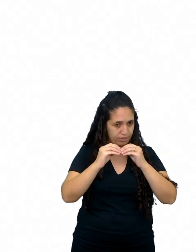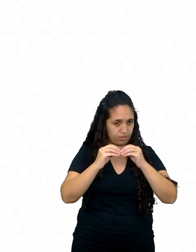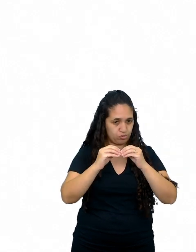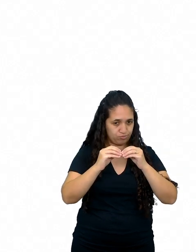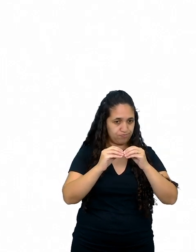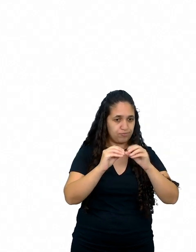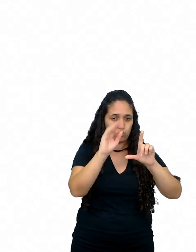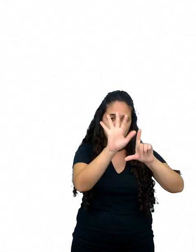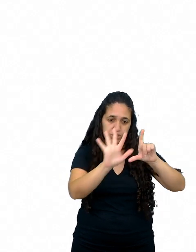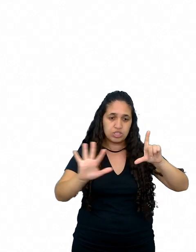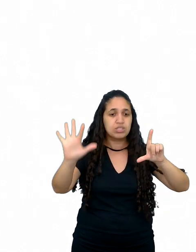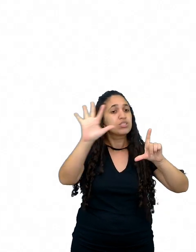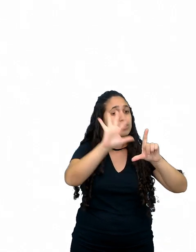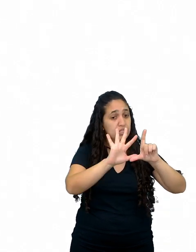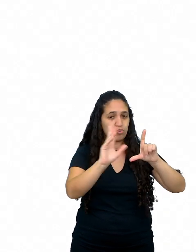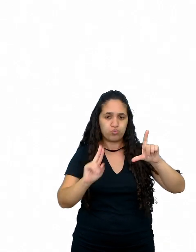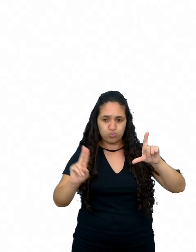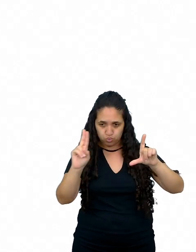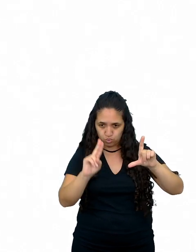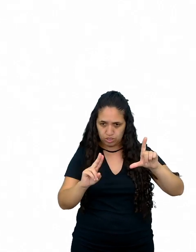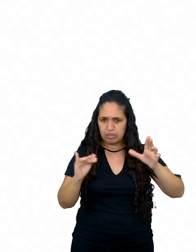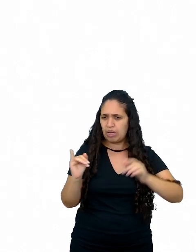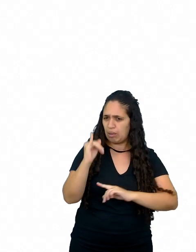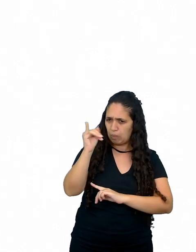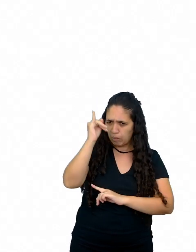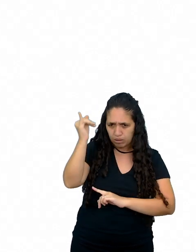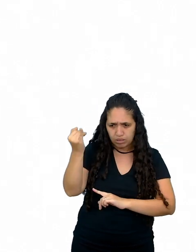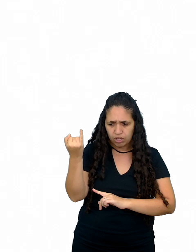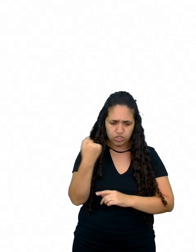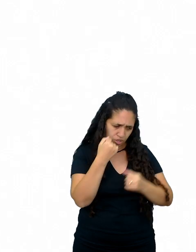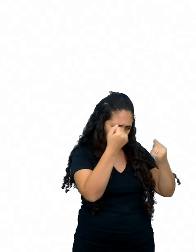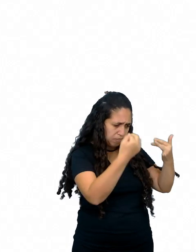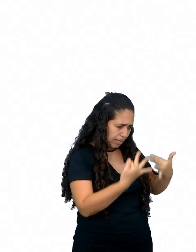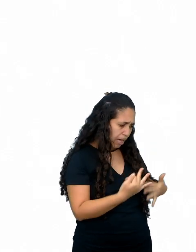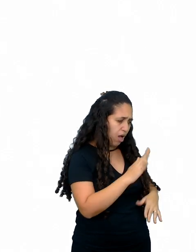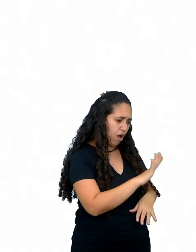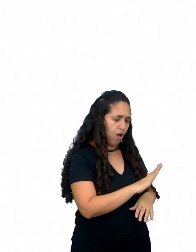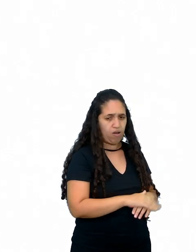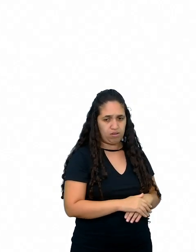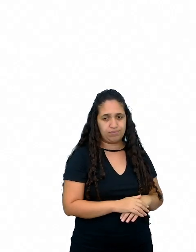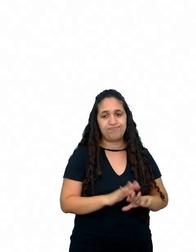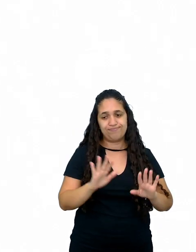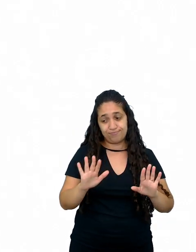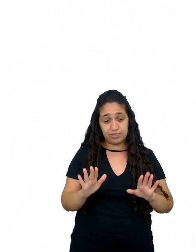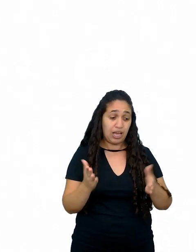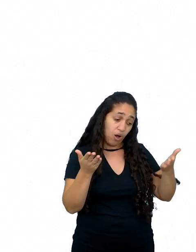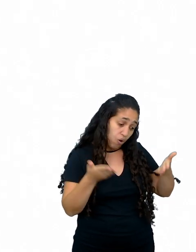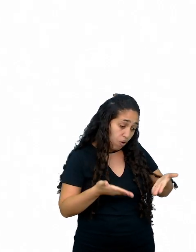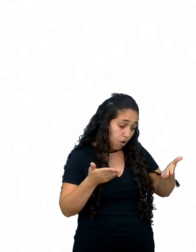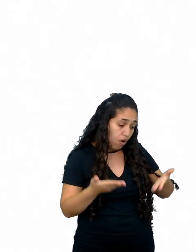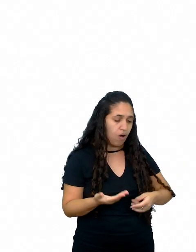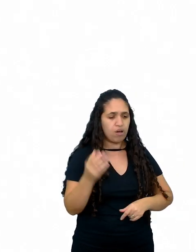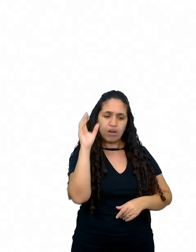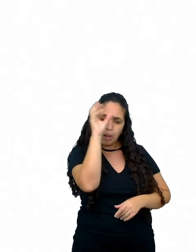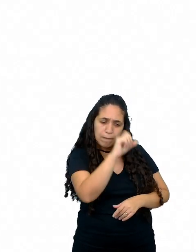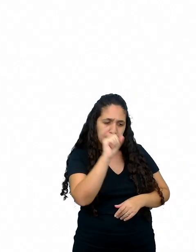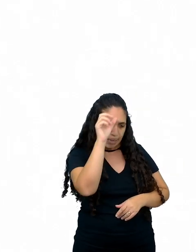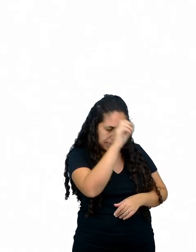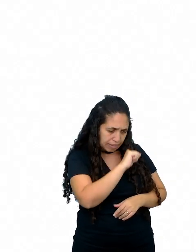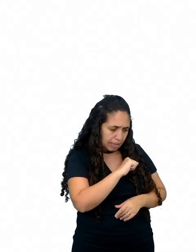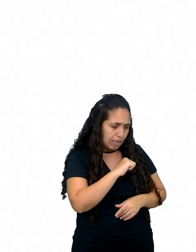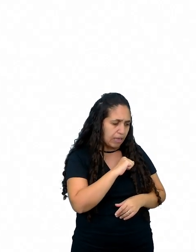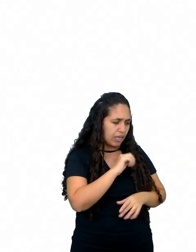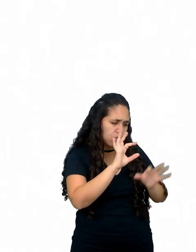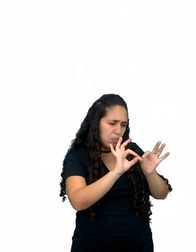coordenadas cartesiano. Será que é importante eu falar isso para o meu aluno? Olha, gente, a gente vai aprender agora ponto